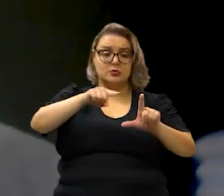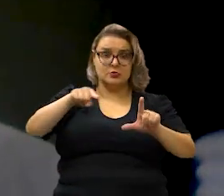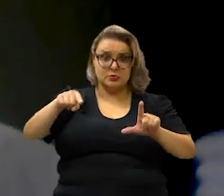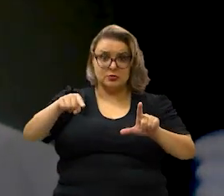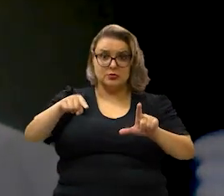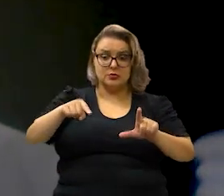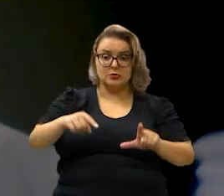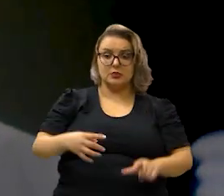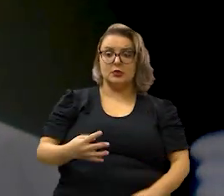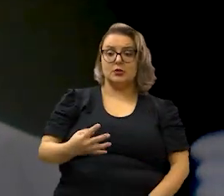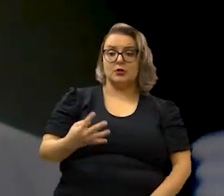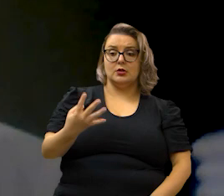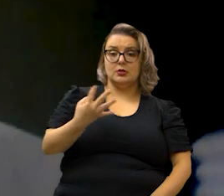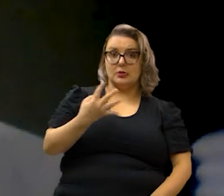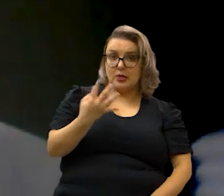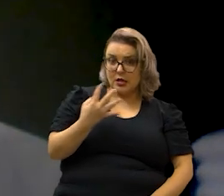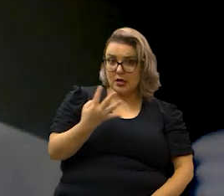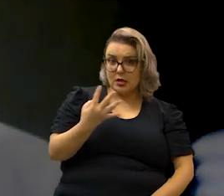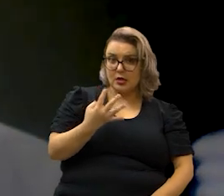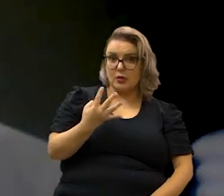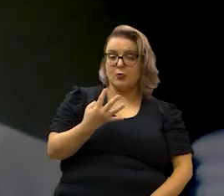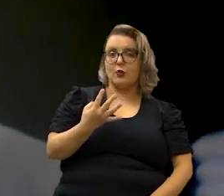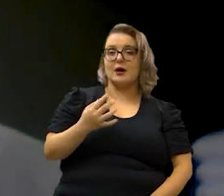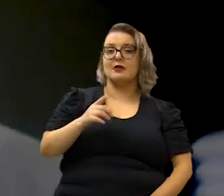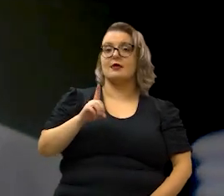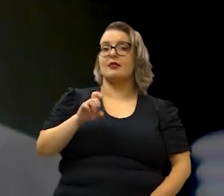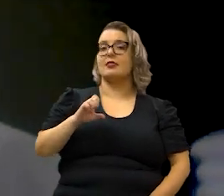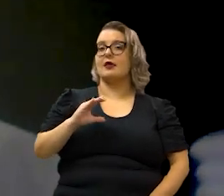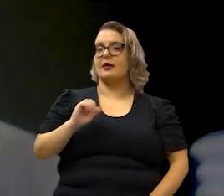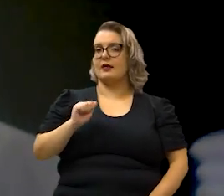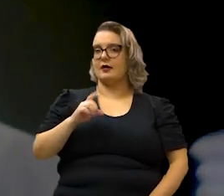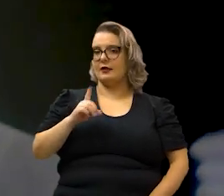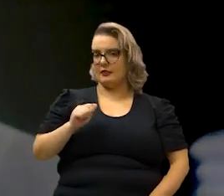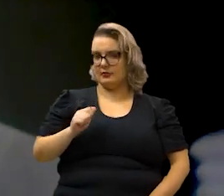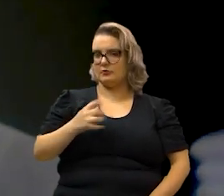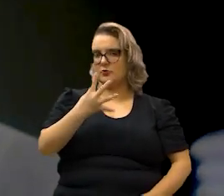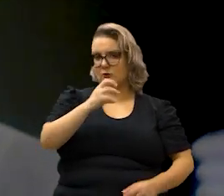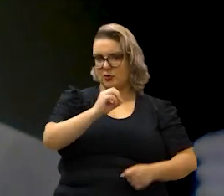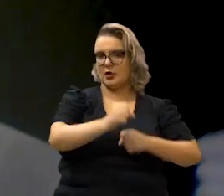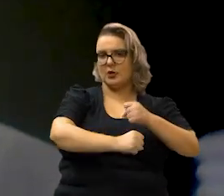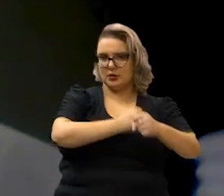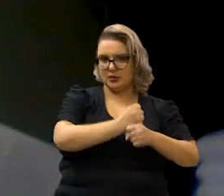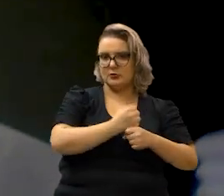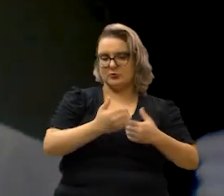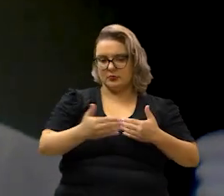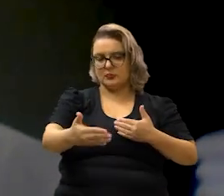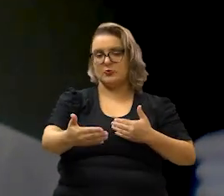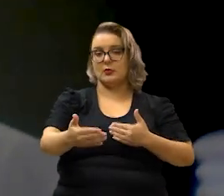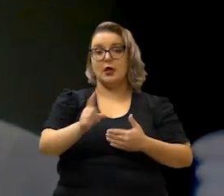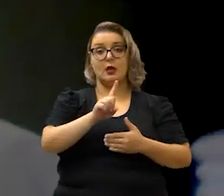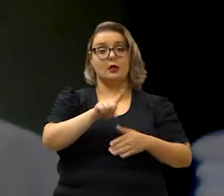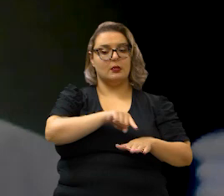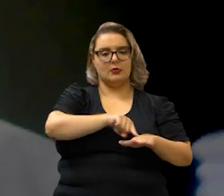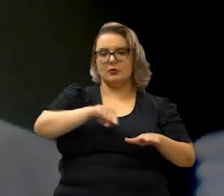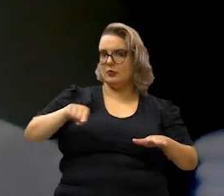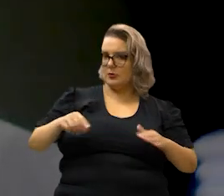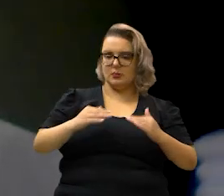incidência na quarta década em diante de vida. Não exclui que indivíduos com